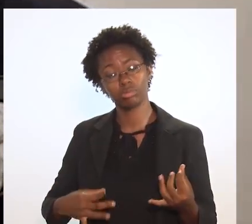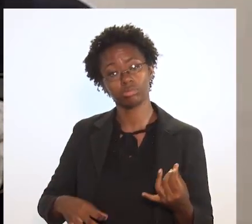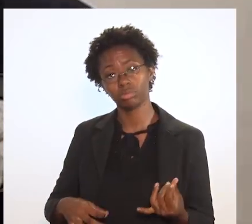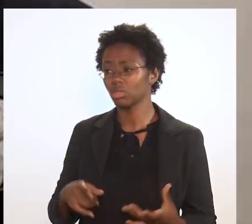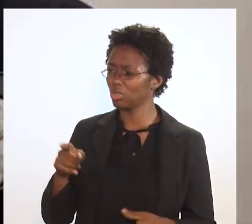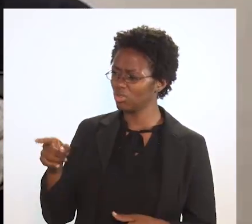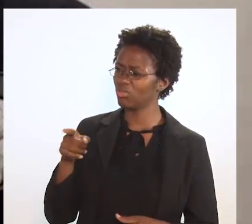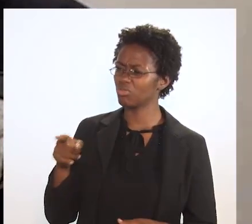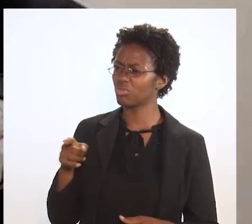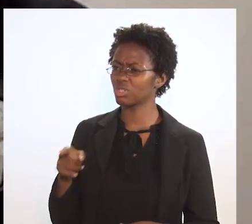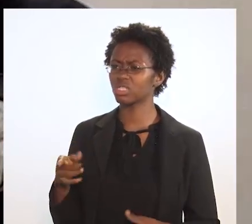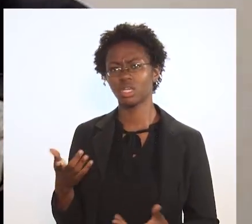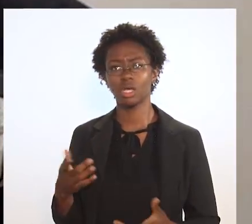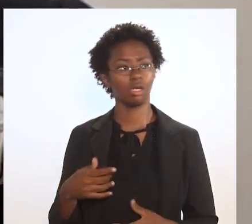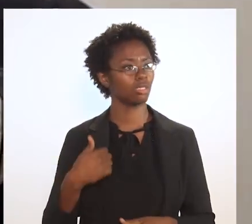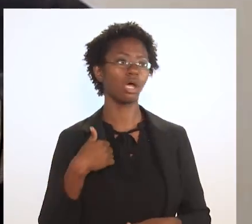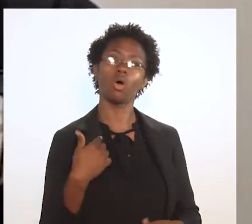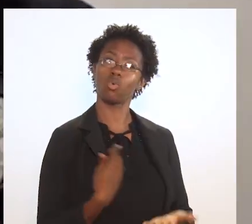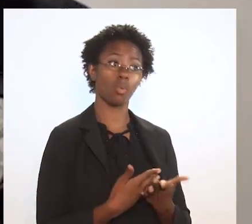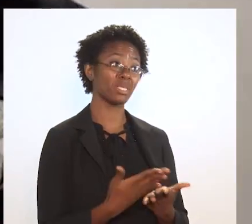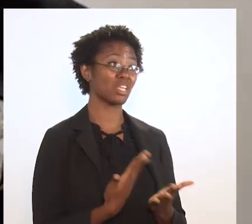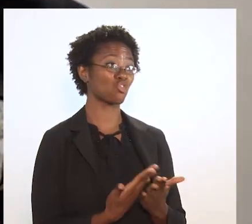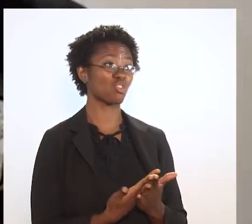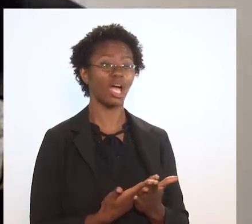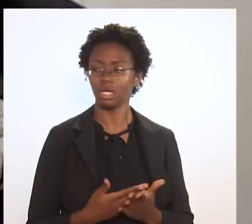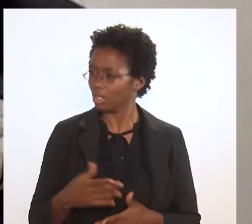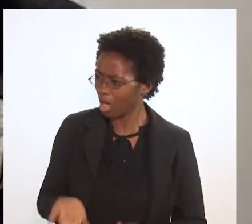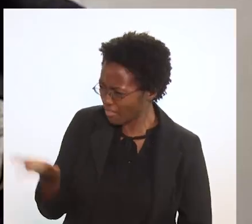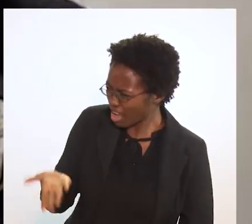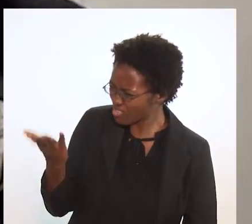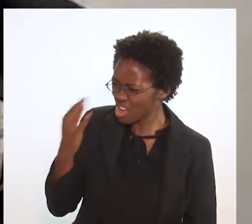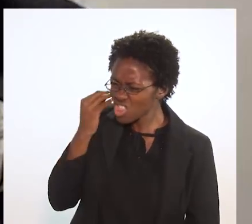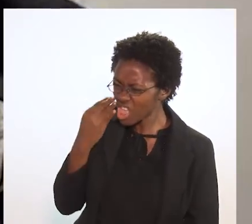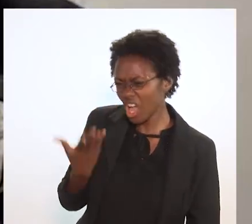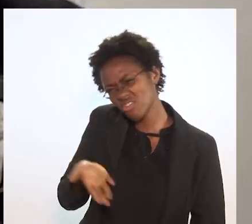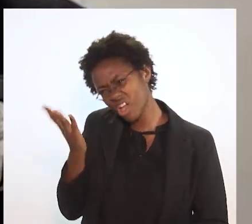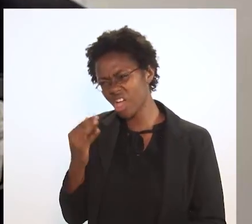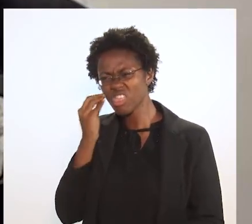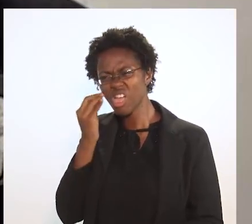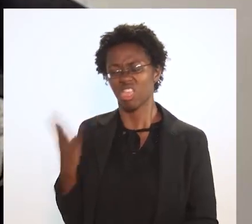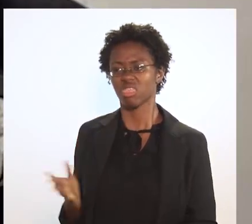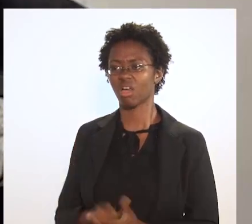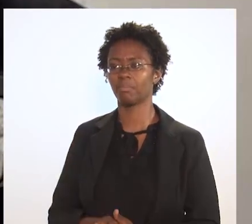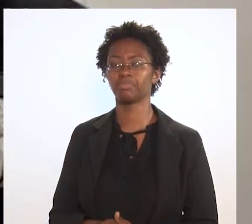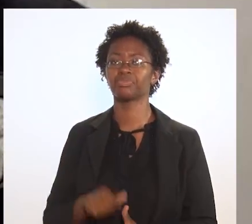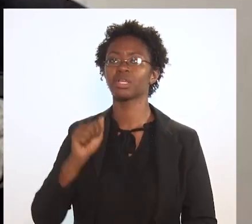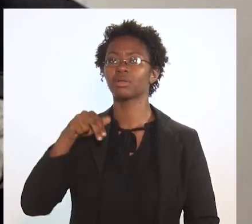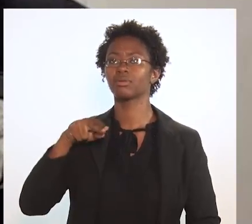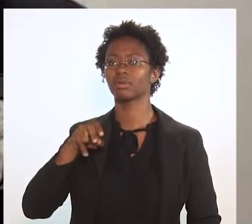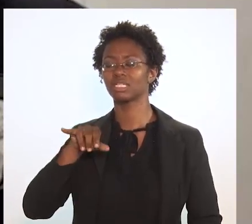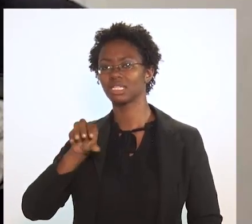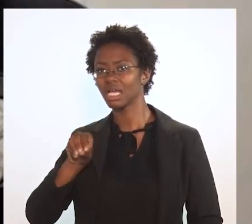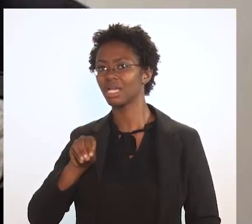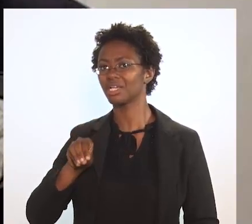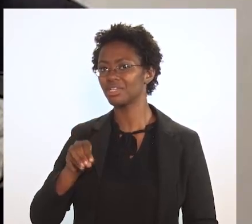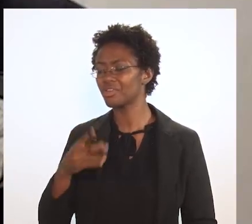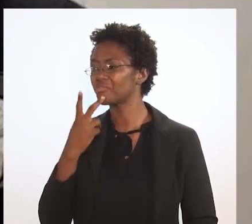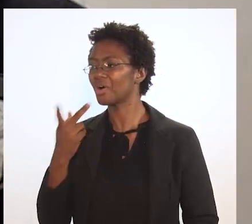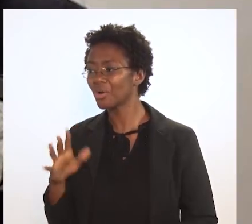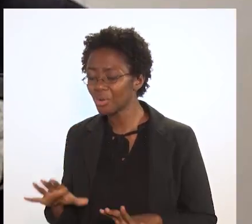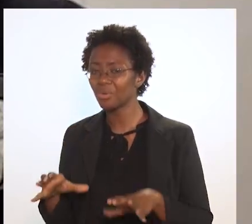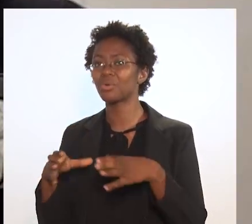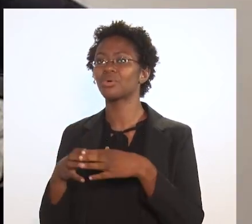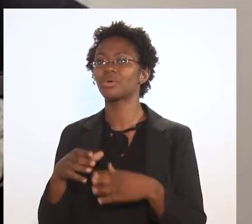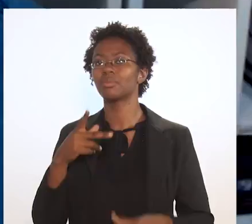lá. Eu falei: pô, sério, mas pô, ainda estou estudando. Ele: não, vai lá fazer um teste. E o Anésio me indicou o